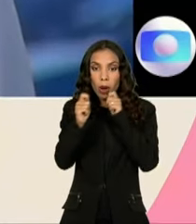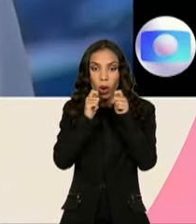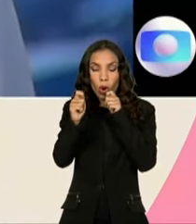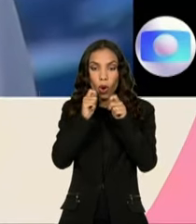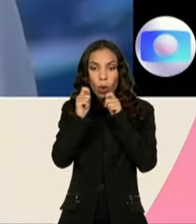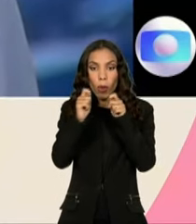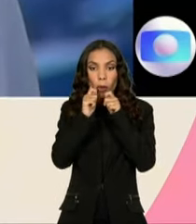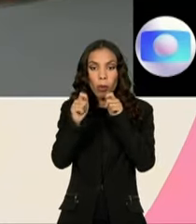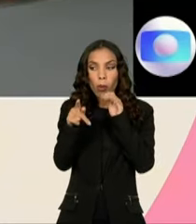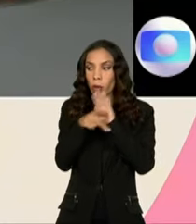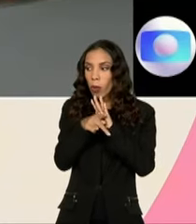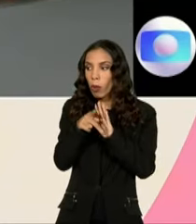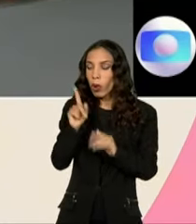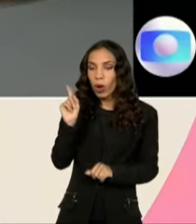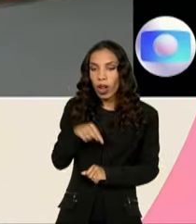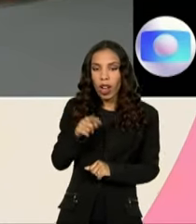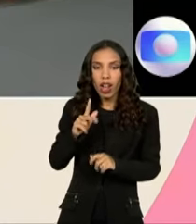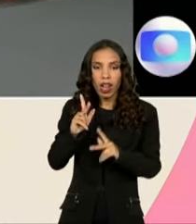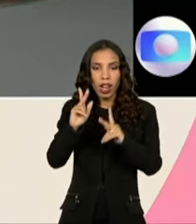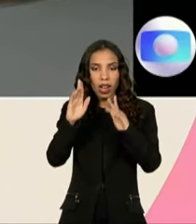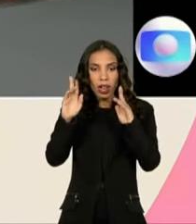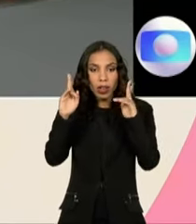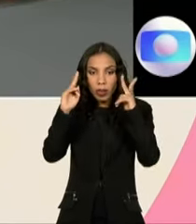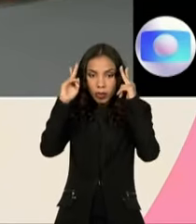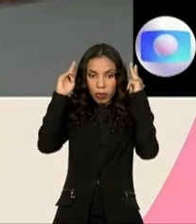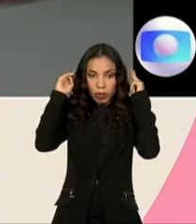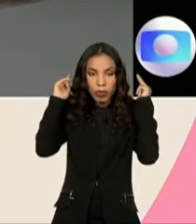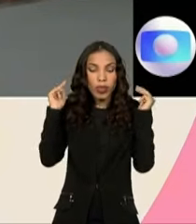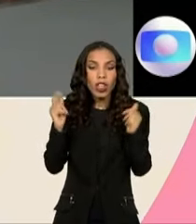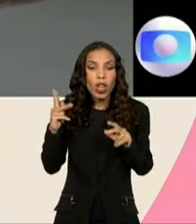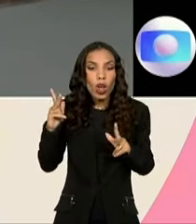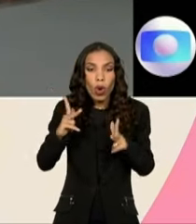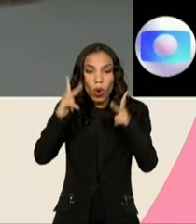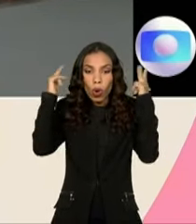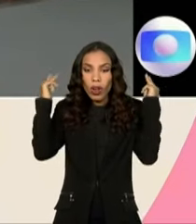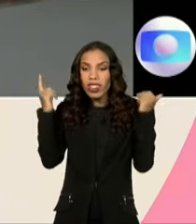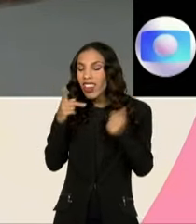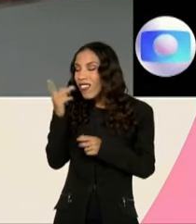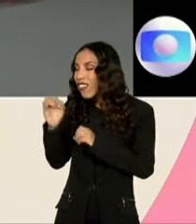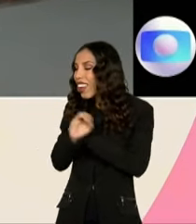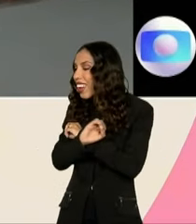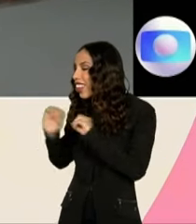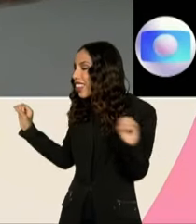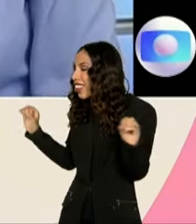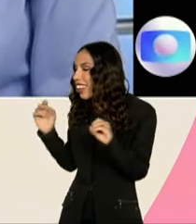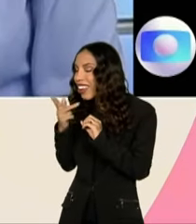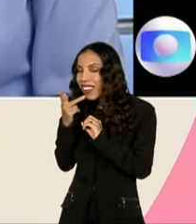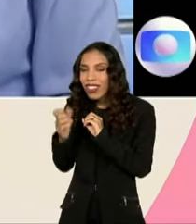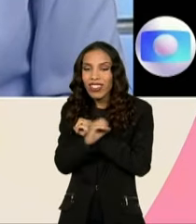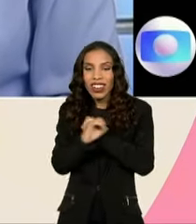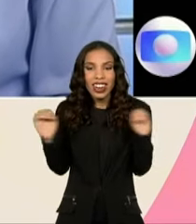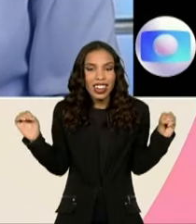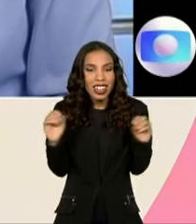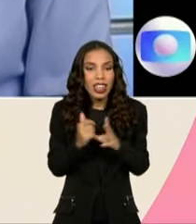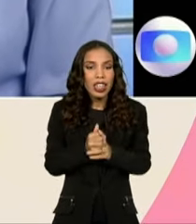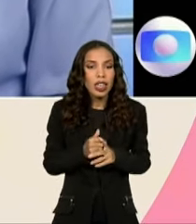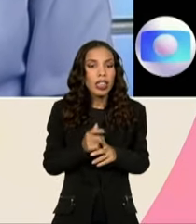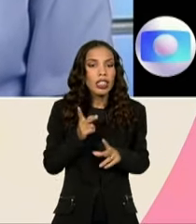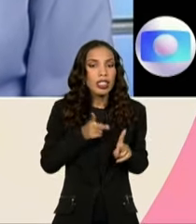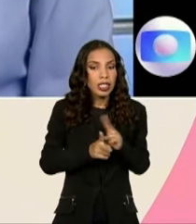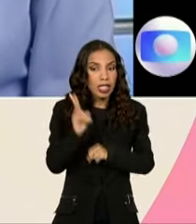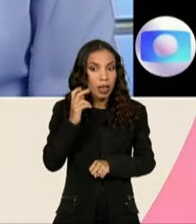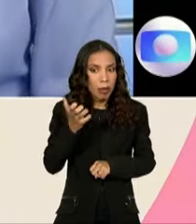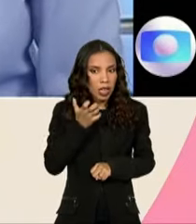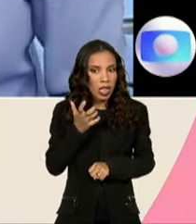cabelo tão curtinho. Léo estava perguntando alguma coisa e eu cortei sem falar com ninguém. Eu tinha o cabelo grande. Rebelde. A minha cabeleireira sempre quis que